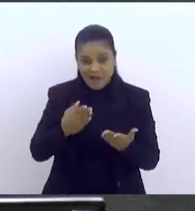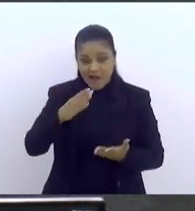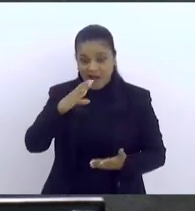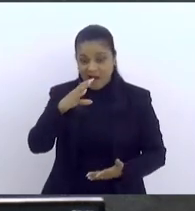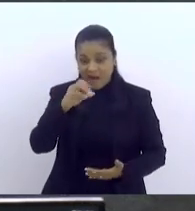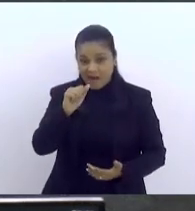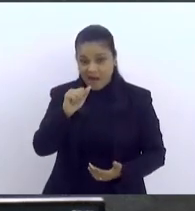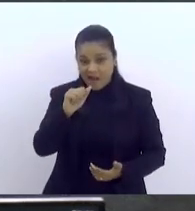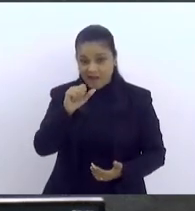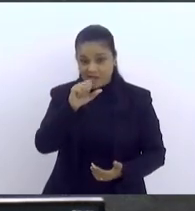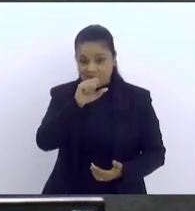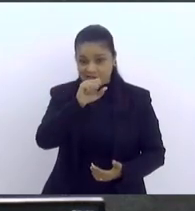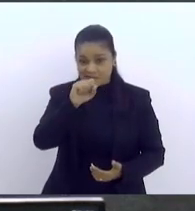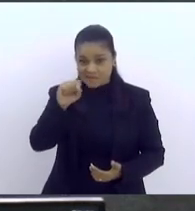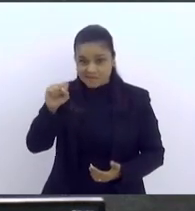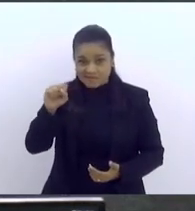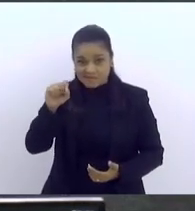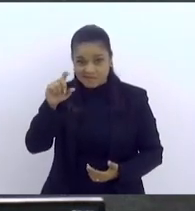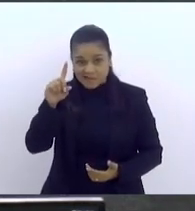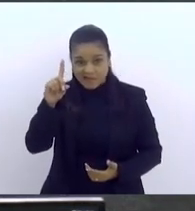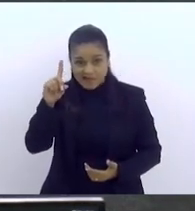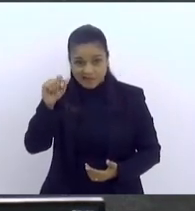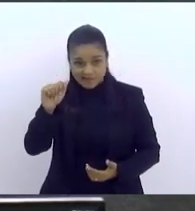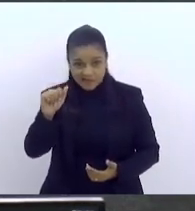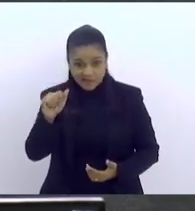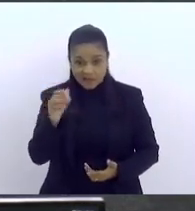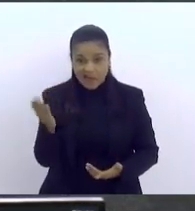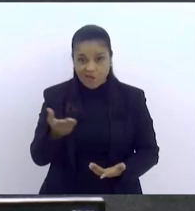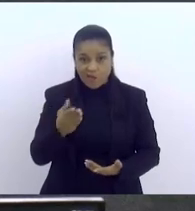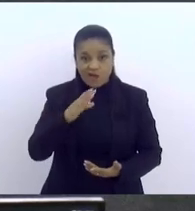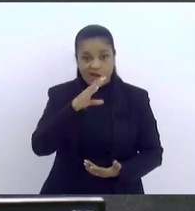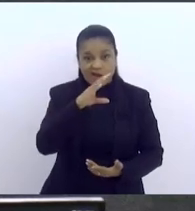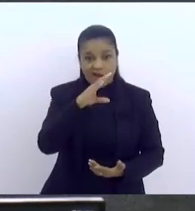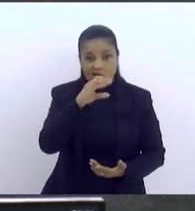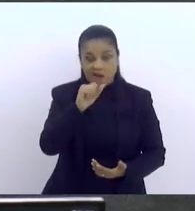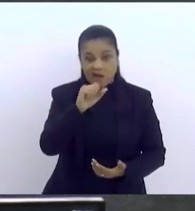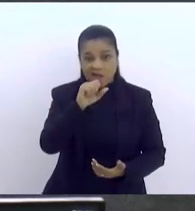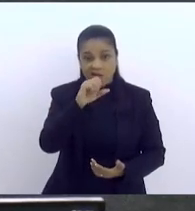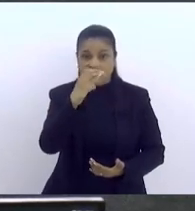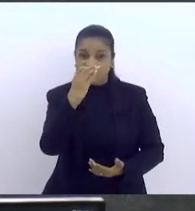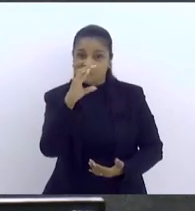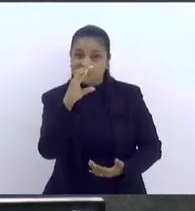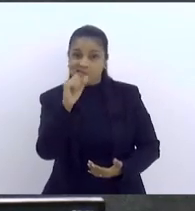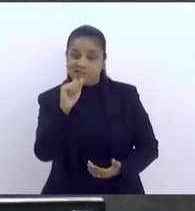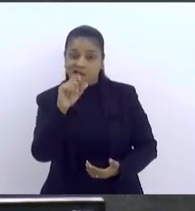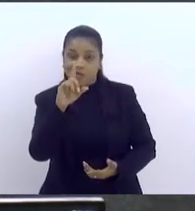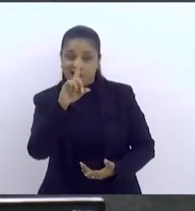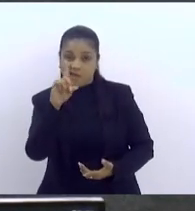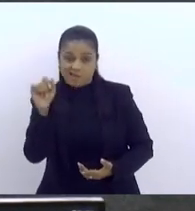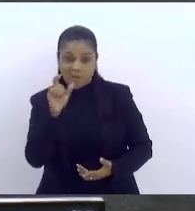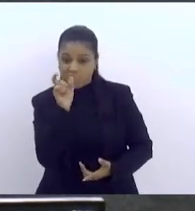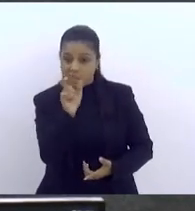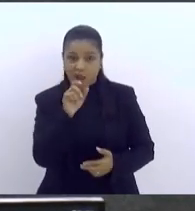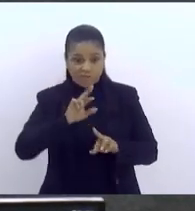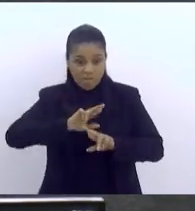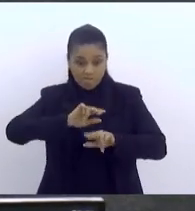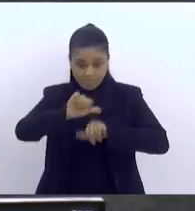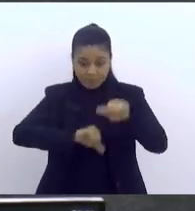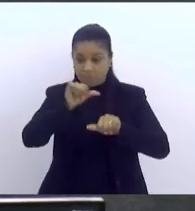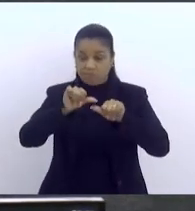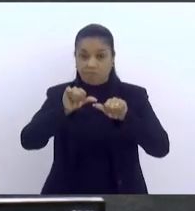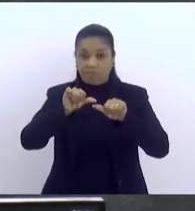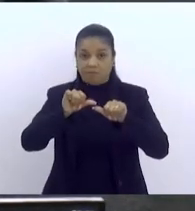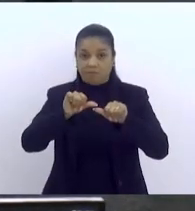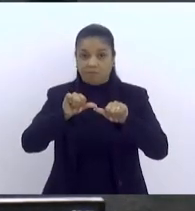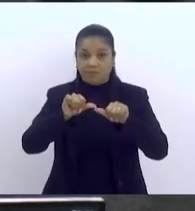Então, o debate, ele está interditado no Brasil. É uma